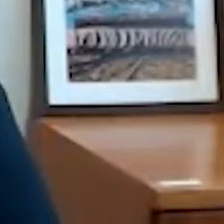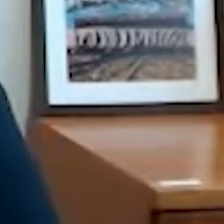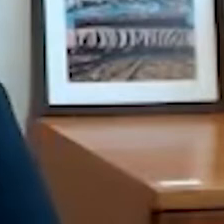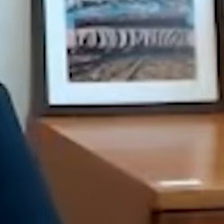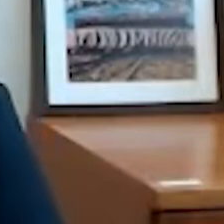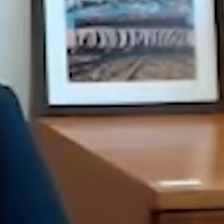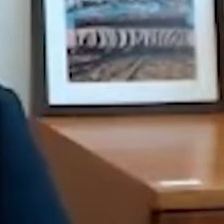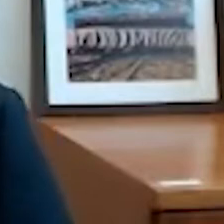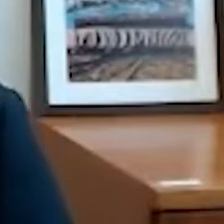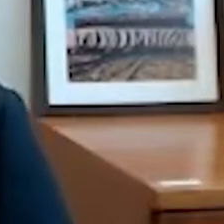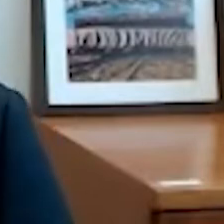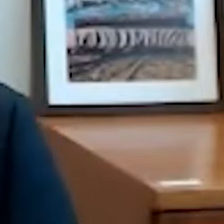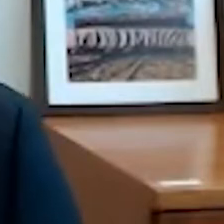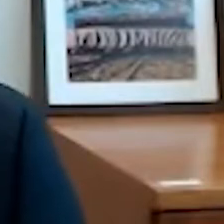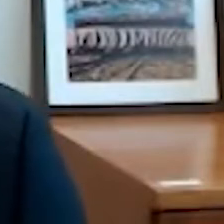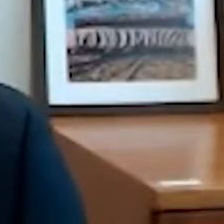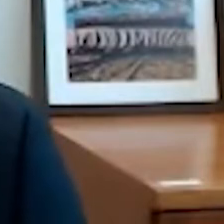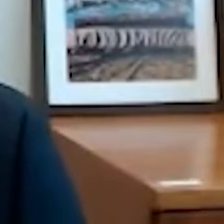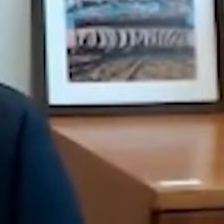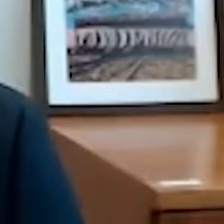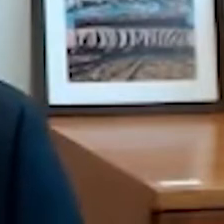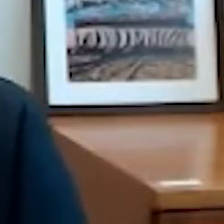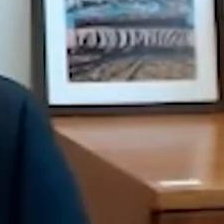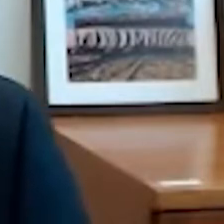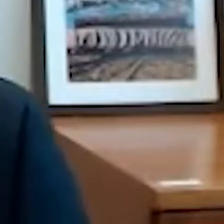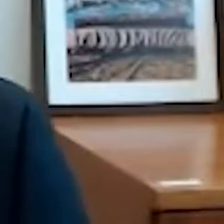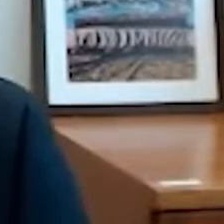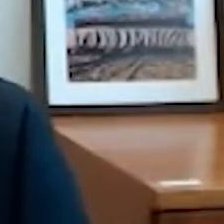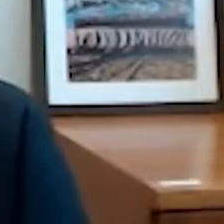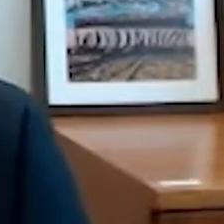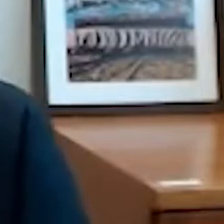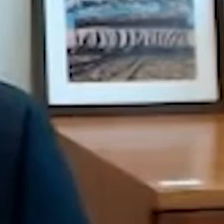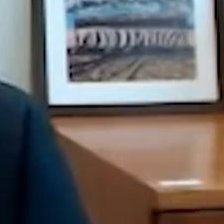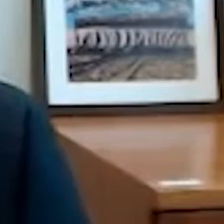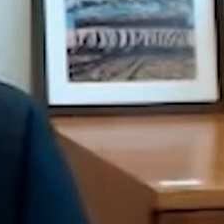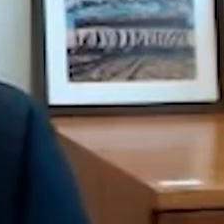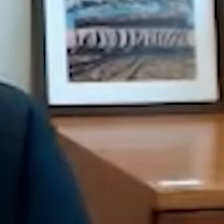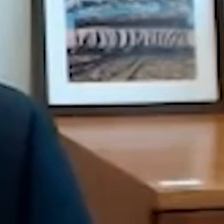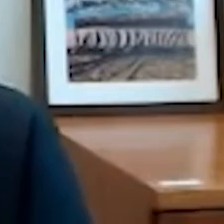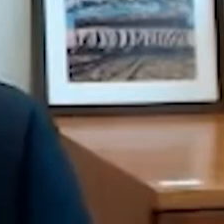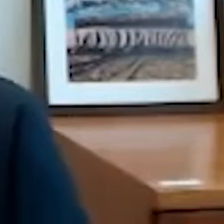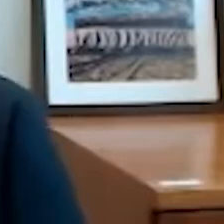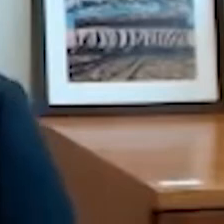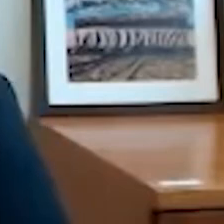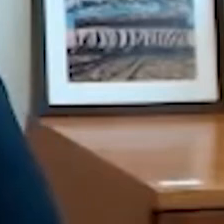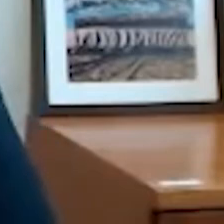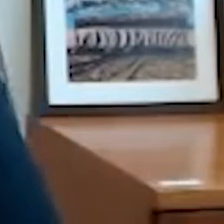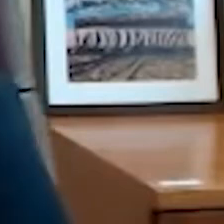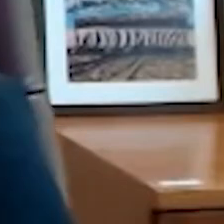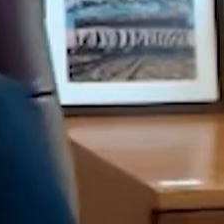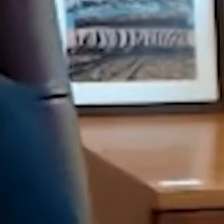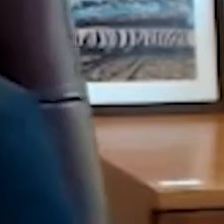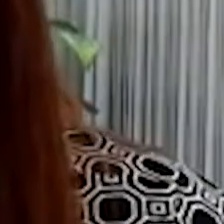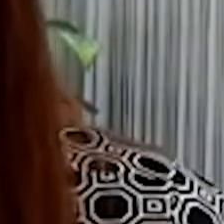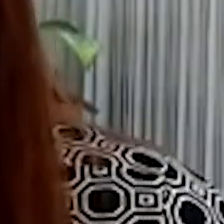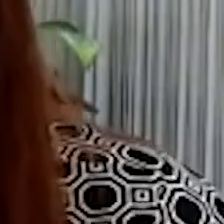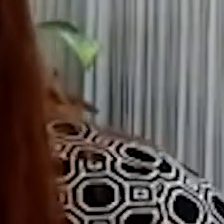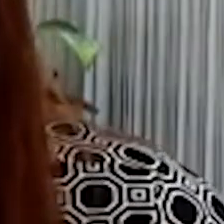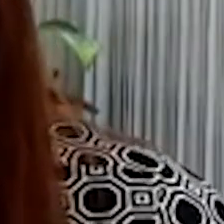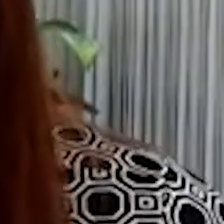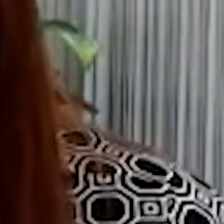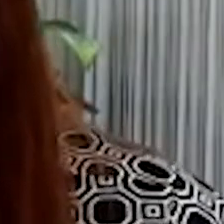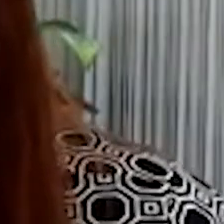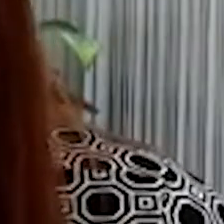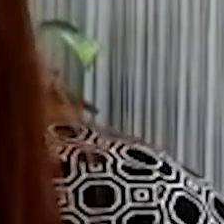350 mil processos que deixaram de ser potencialmente encaminhados ao STJ. Em